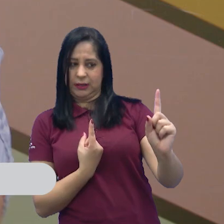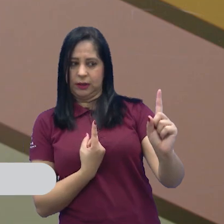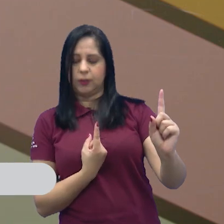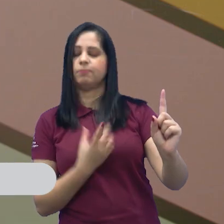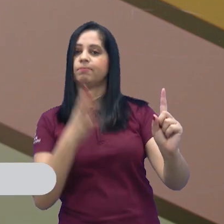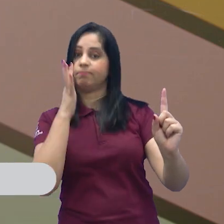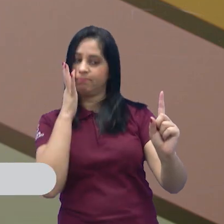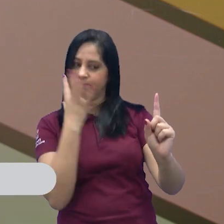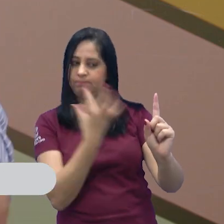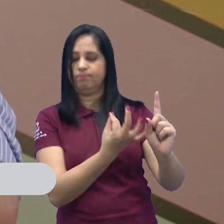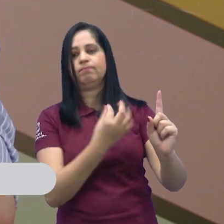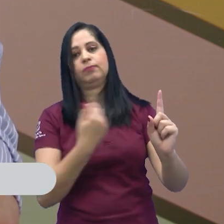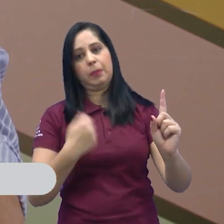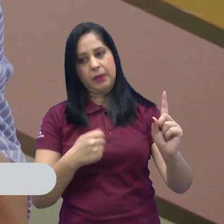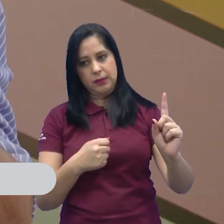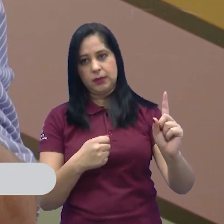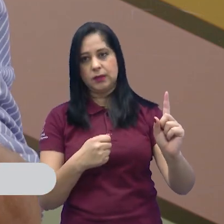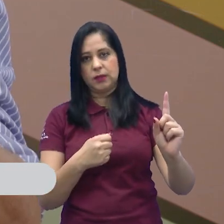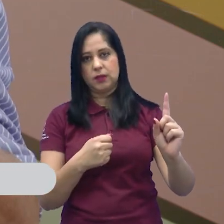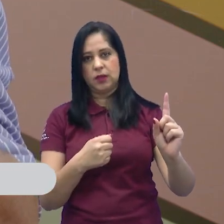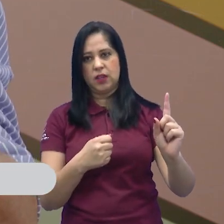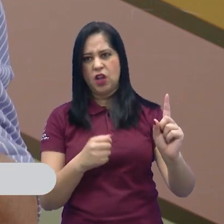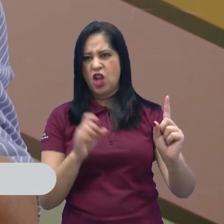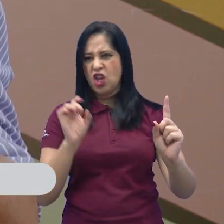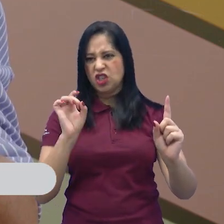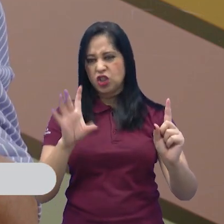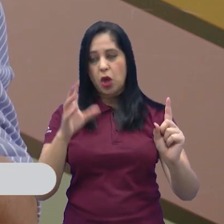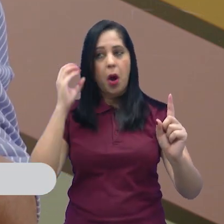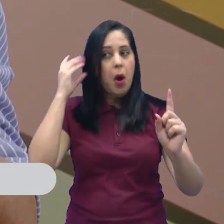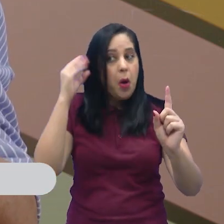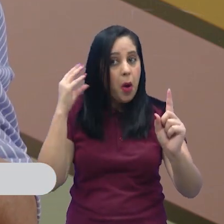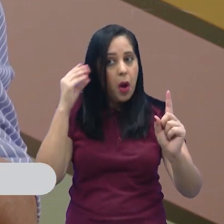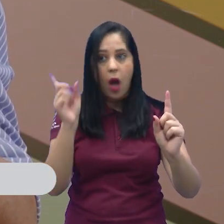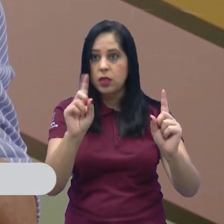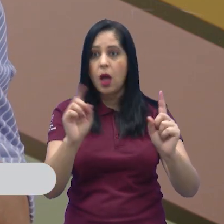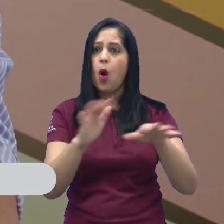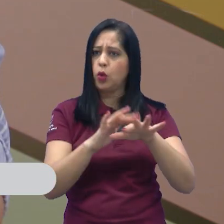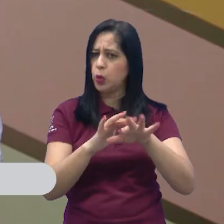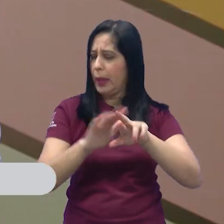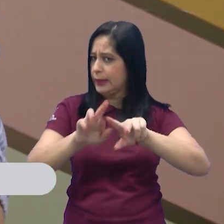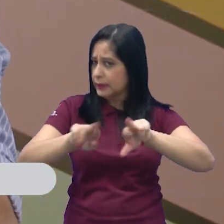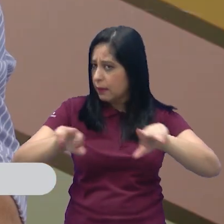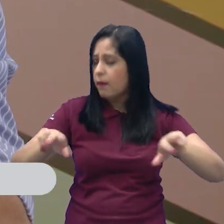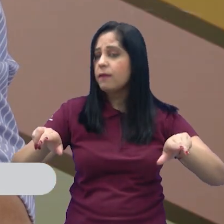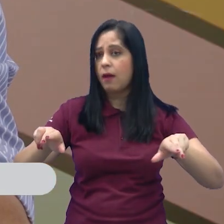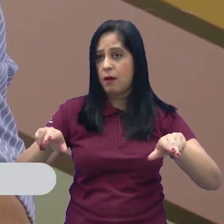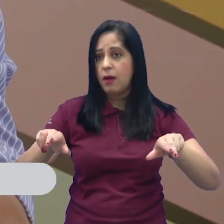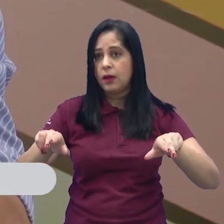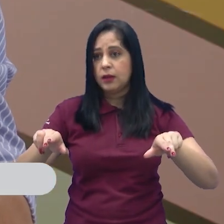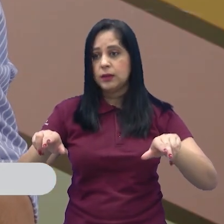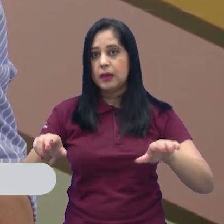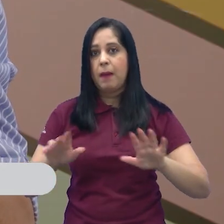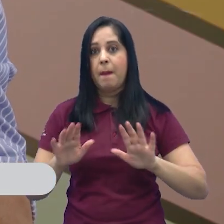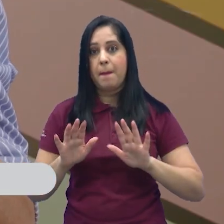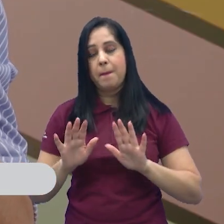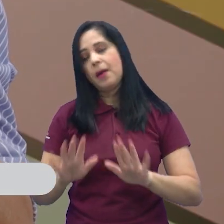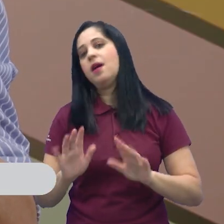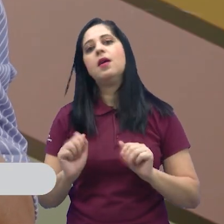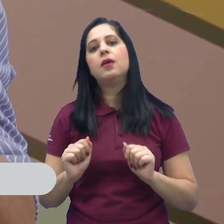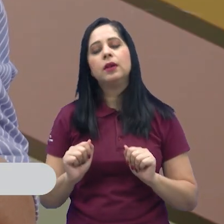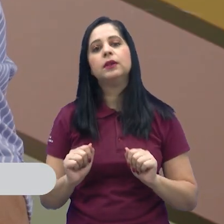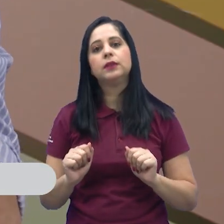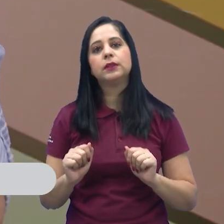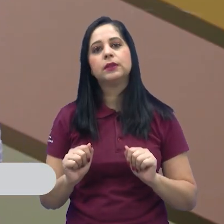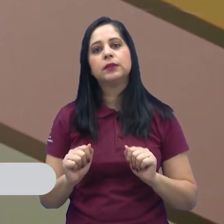Isso não só para esquizofrenia, mas para uma série de outras coisas também, né? Mas, se falando em esquizofrenia, então